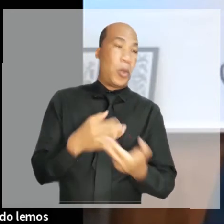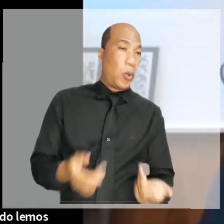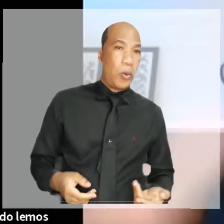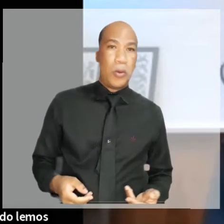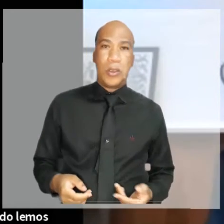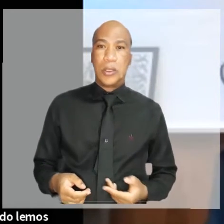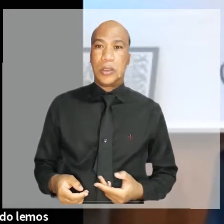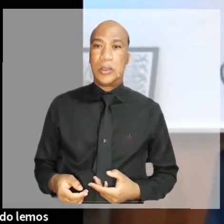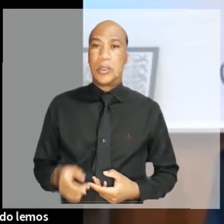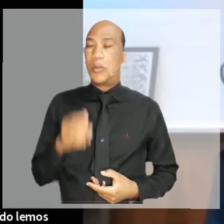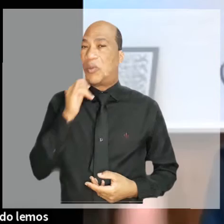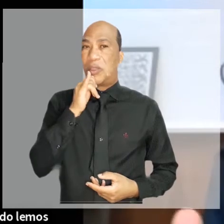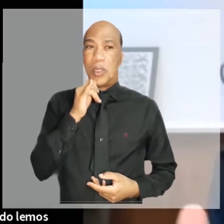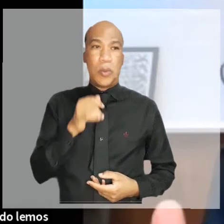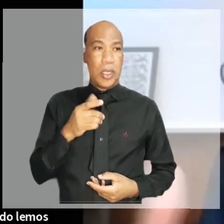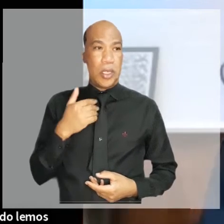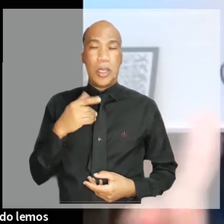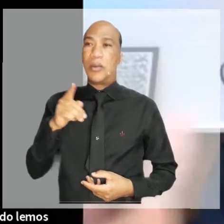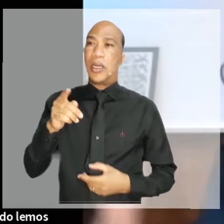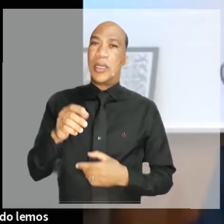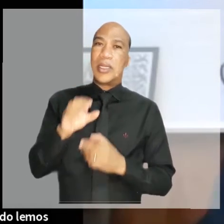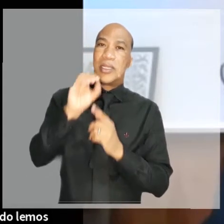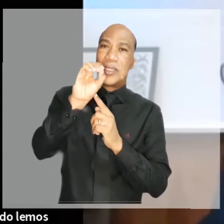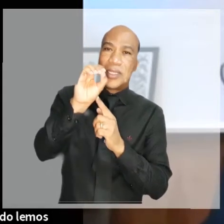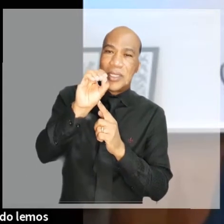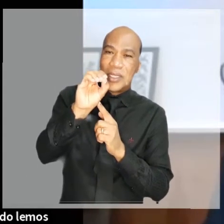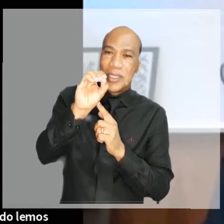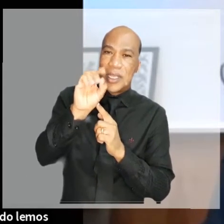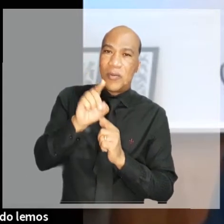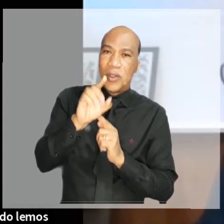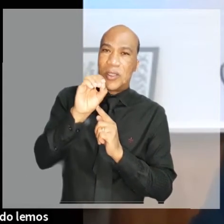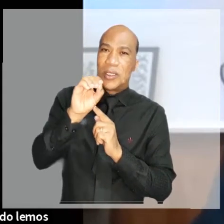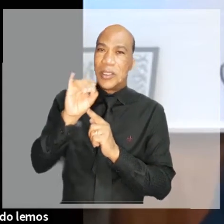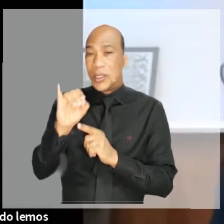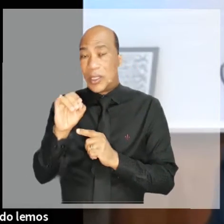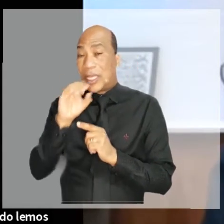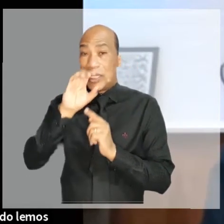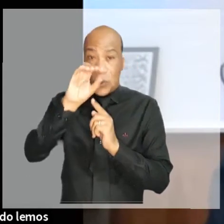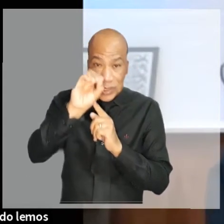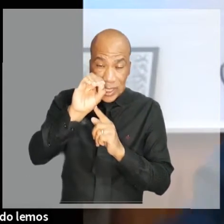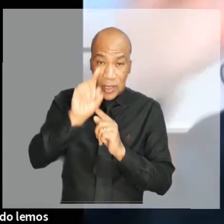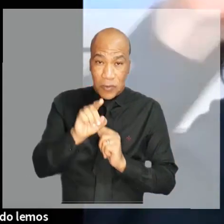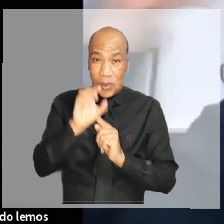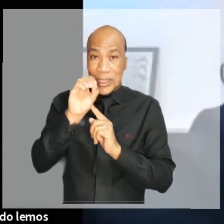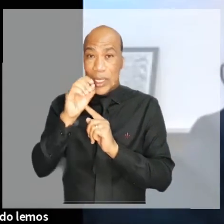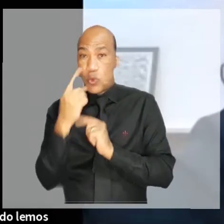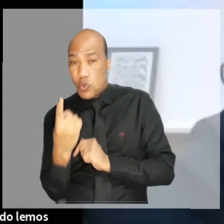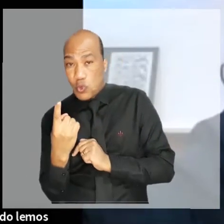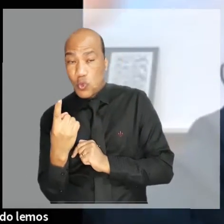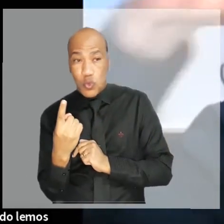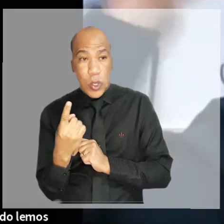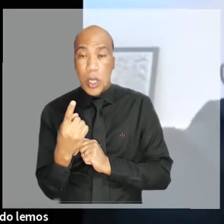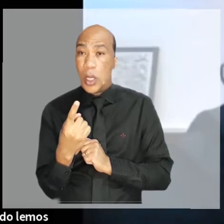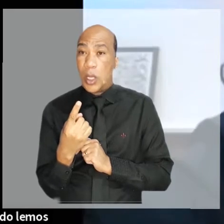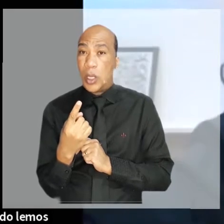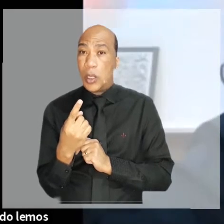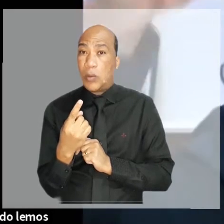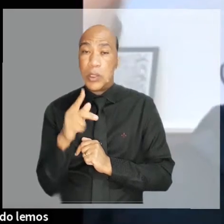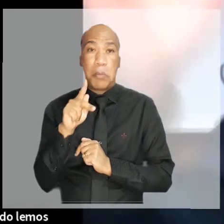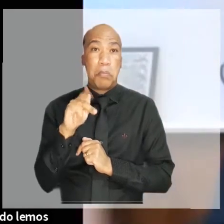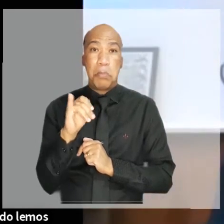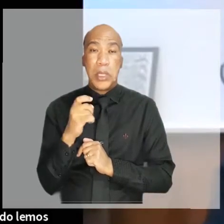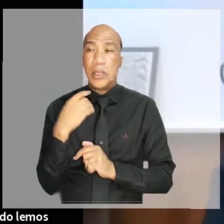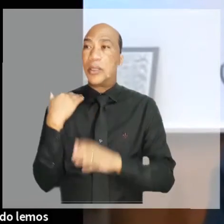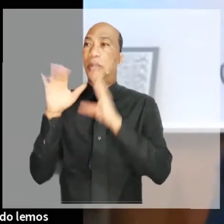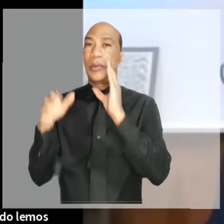ele funciona a qualquer hora. Então, é diferente da TED, do DOC, que não funciona depois da meia-noite, nunca vi isso. O que é